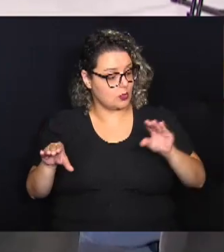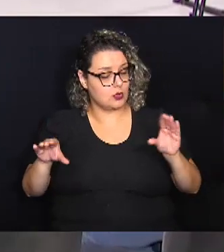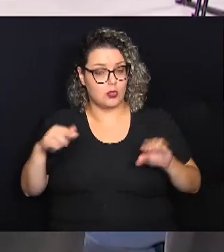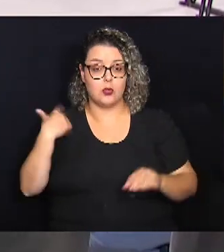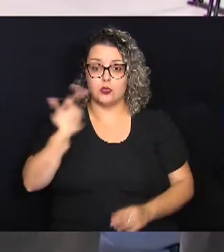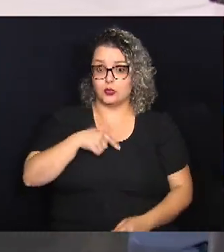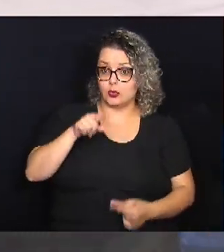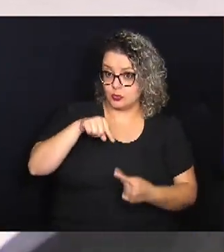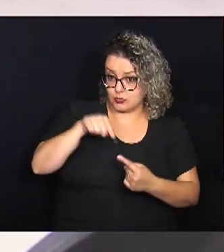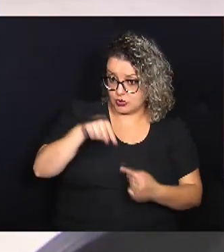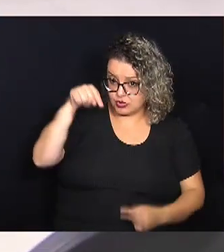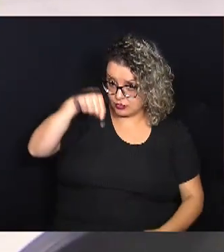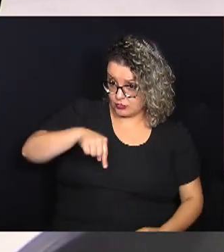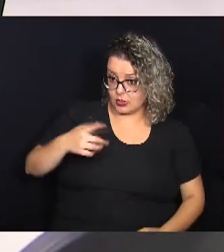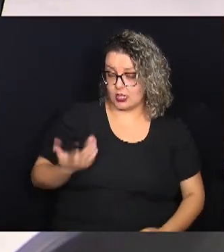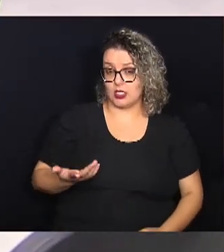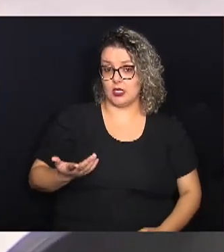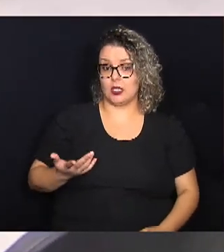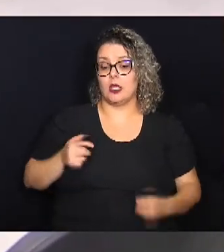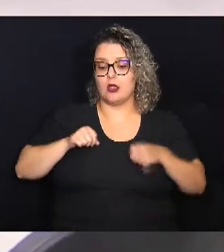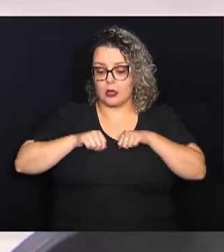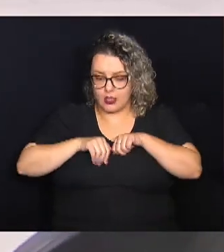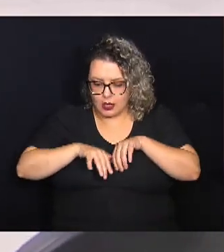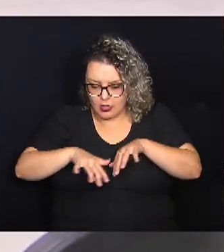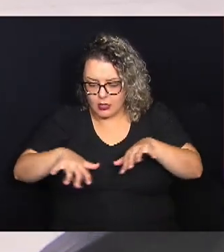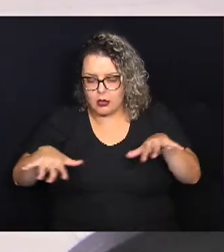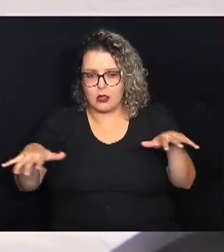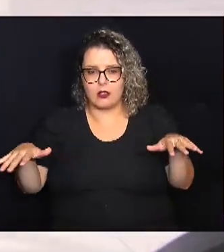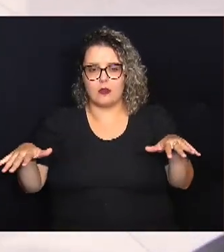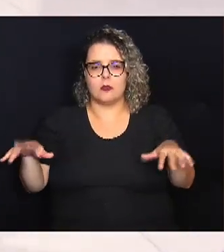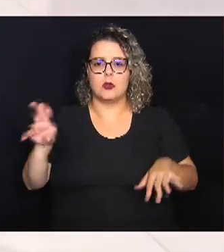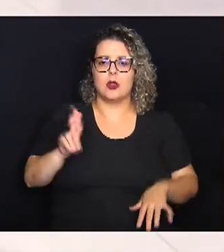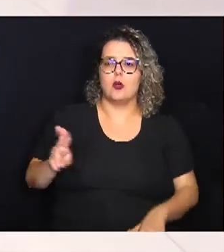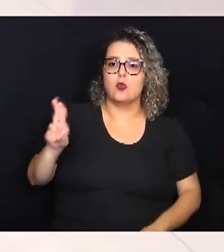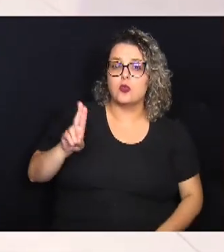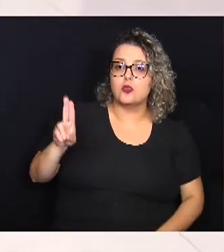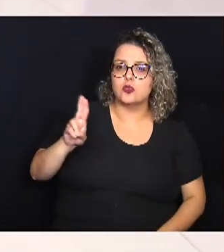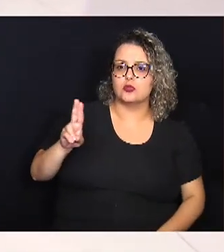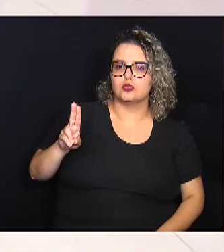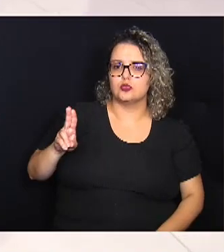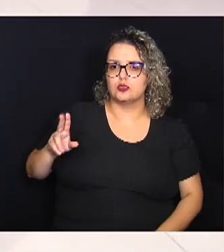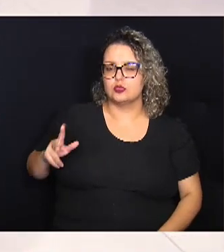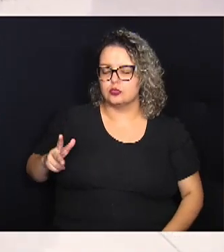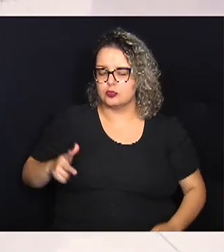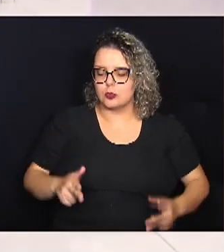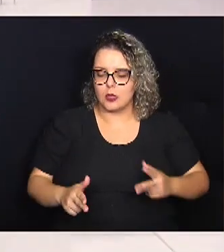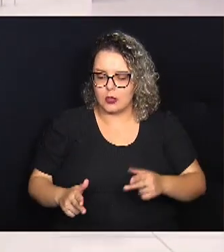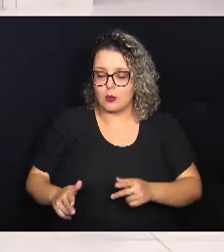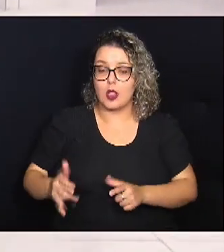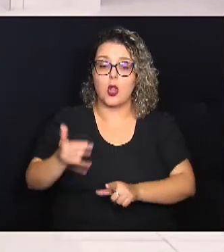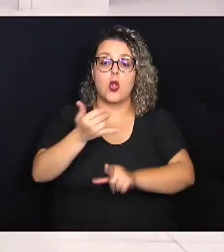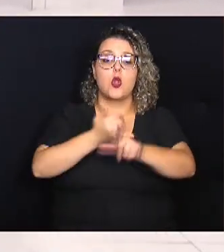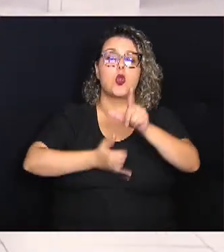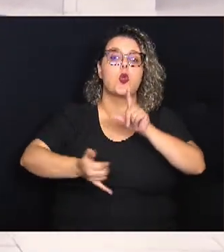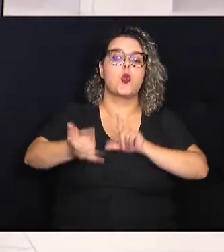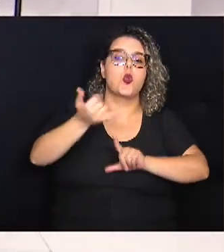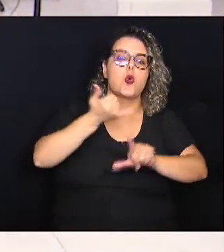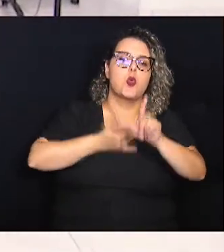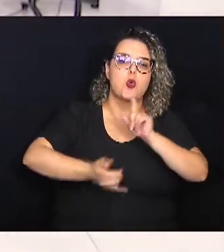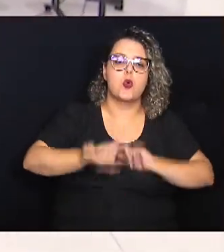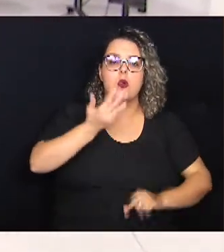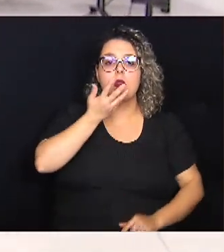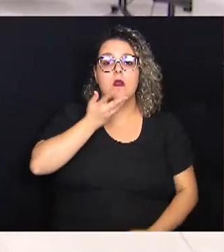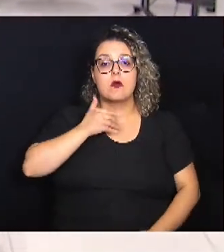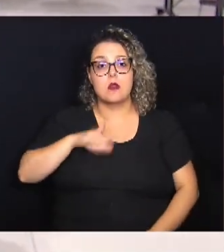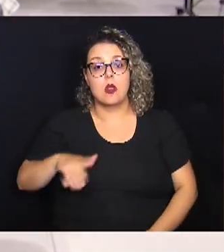aqui é ampliar o uso de intervenções lúdicas para com as crianças,